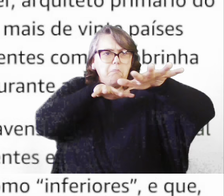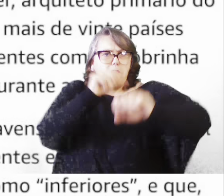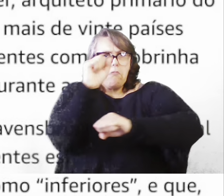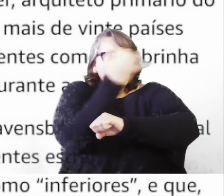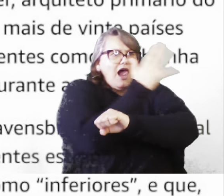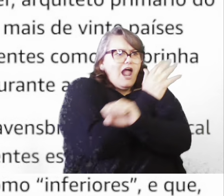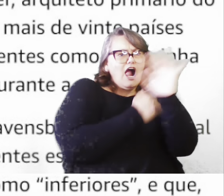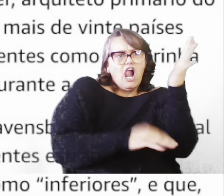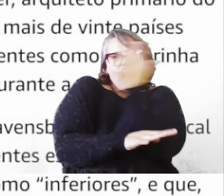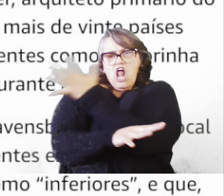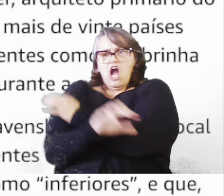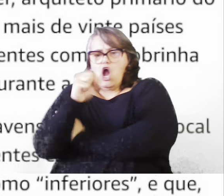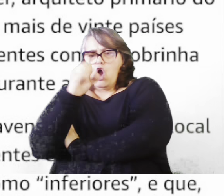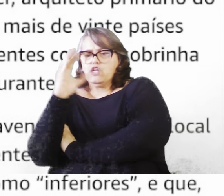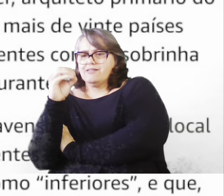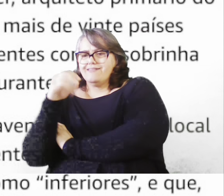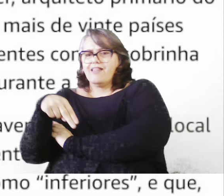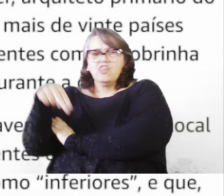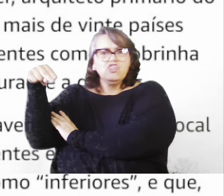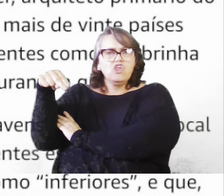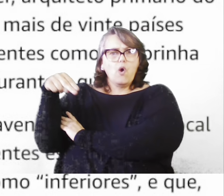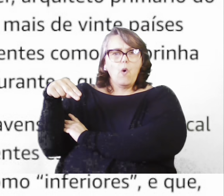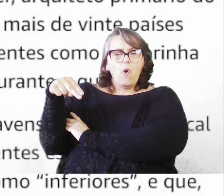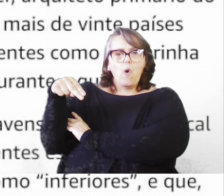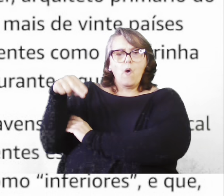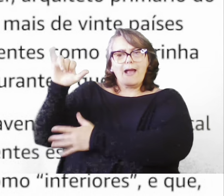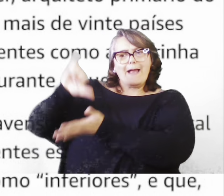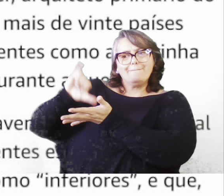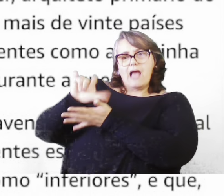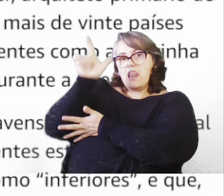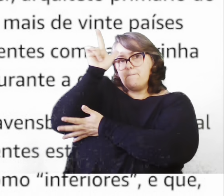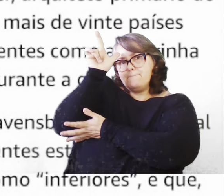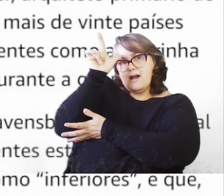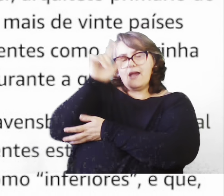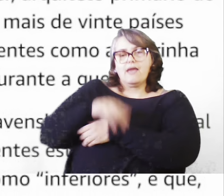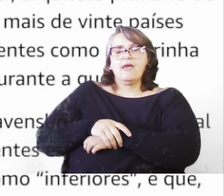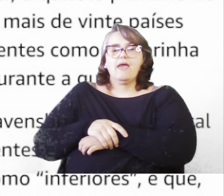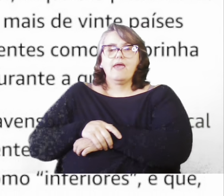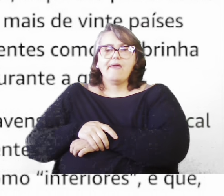pelas florestas, a 80 quilômetros ao norte de Berlim.